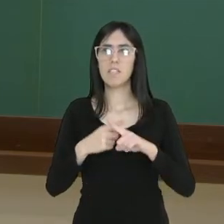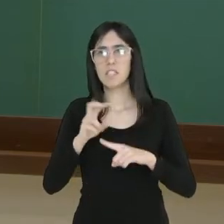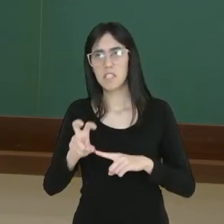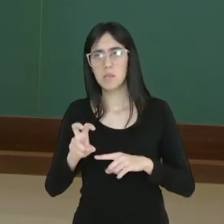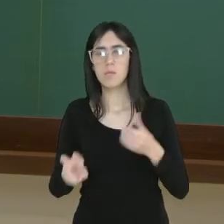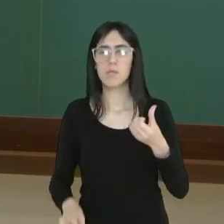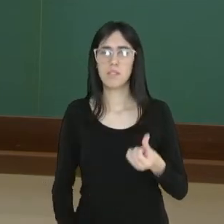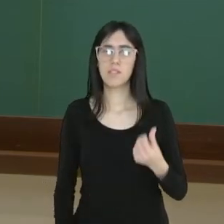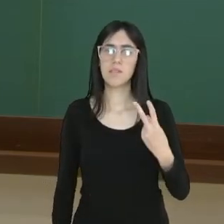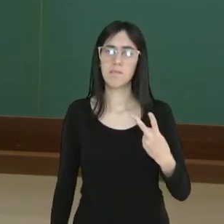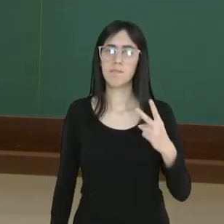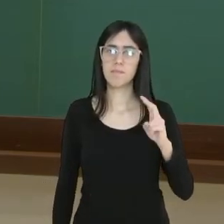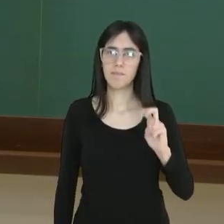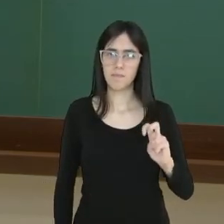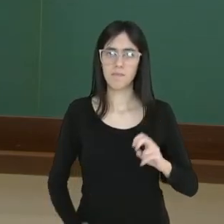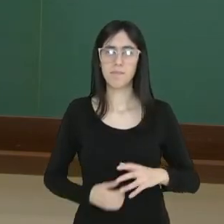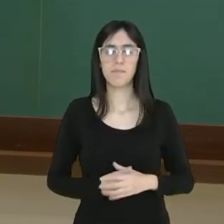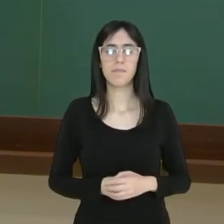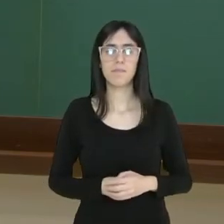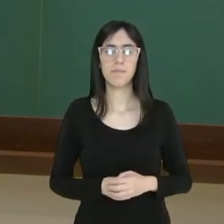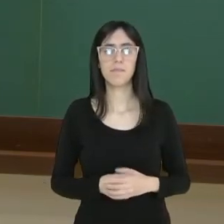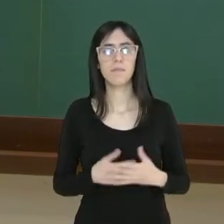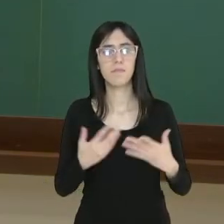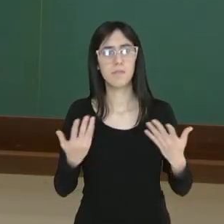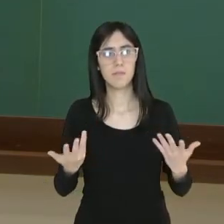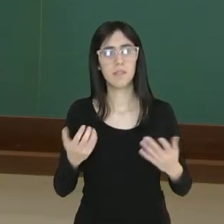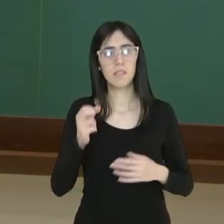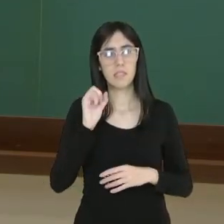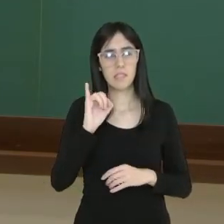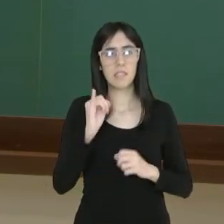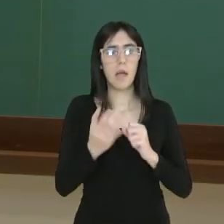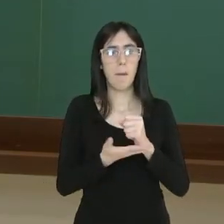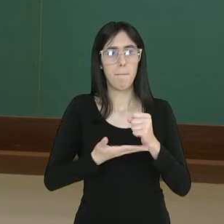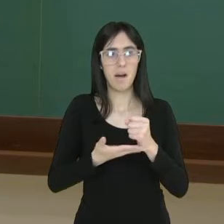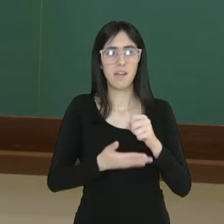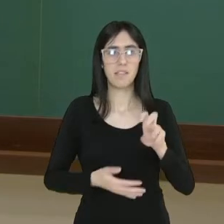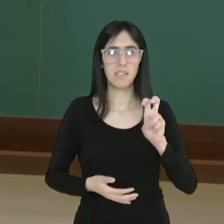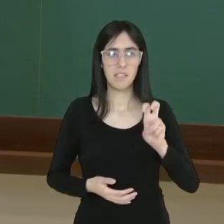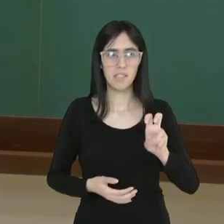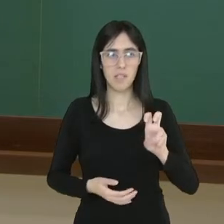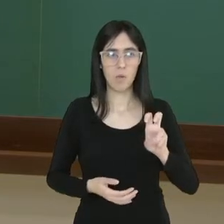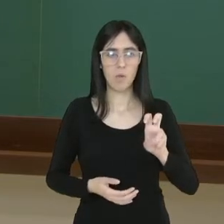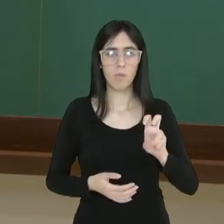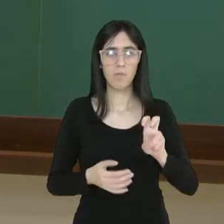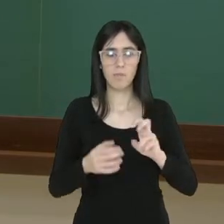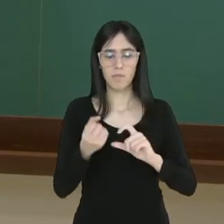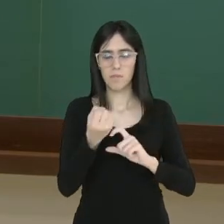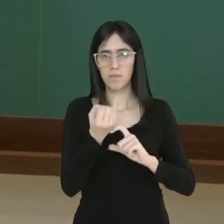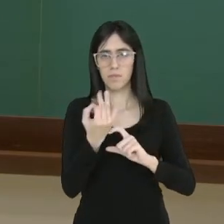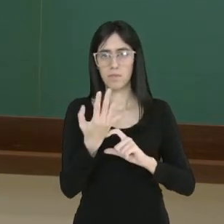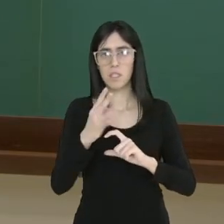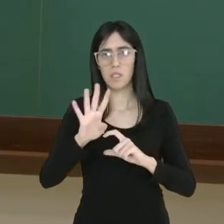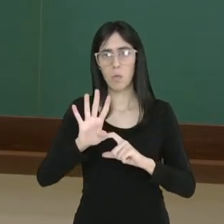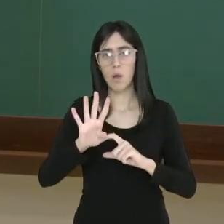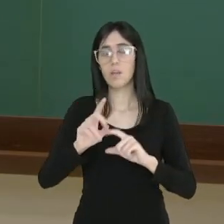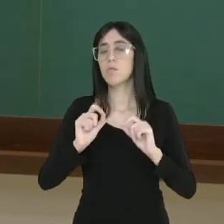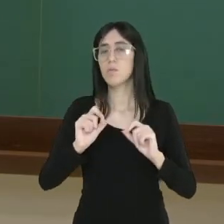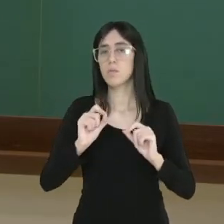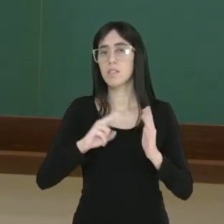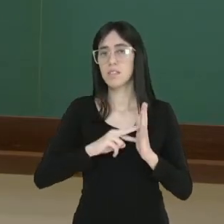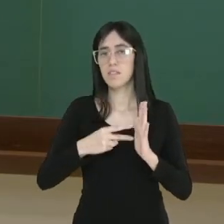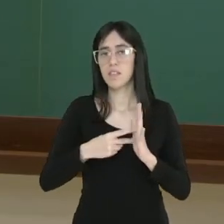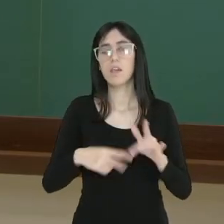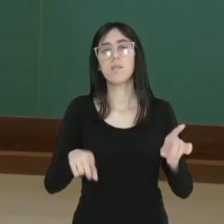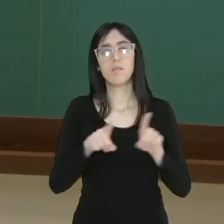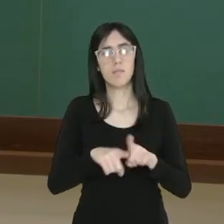5, 625. Então, se eu pegar a minha base, que é o 5, elevar ao expoente 4, significa que eu estou repetindo essa